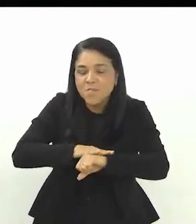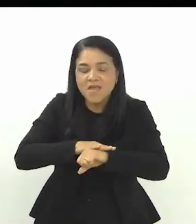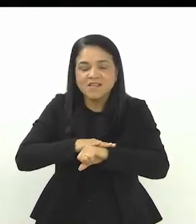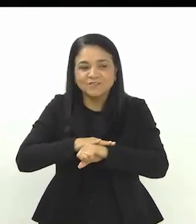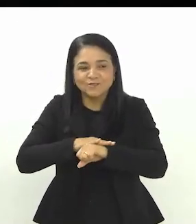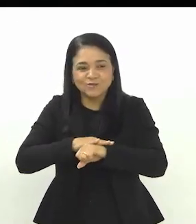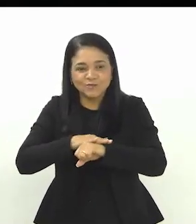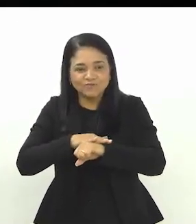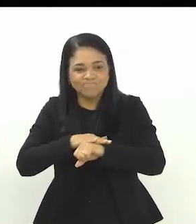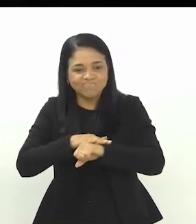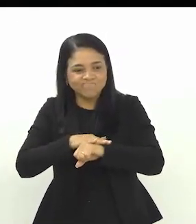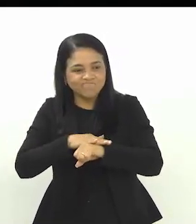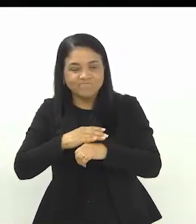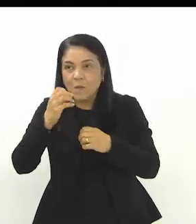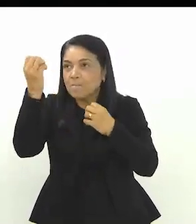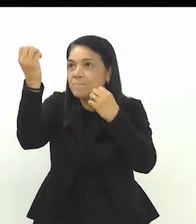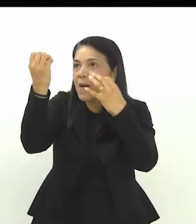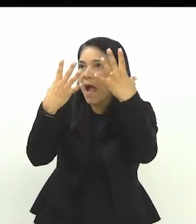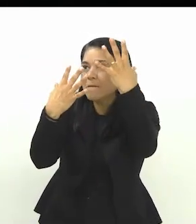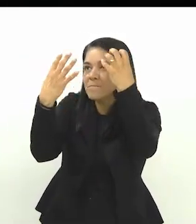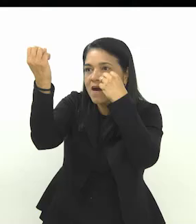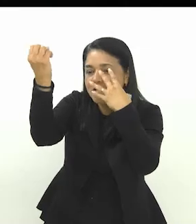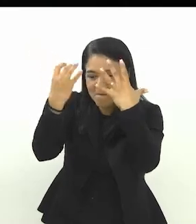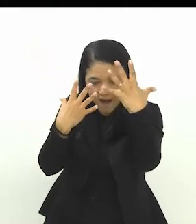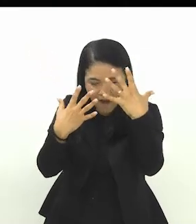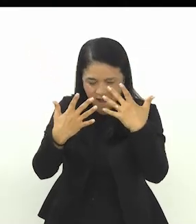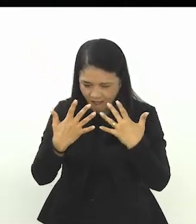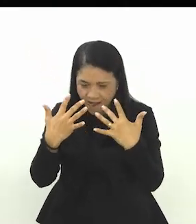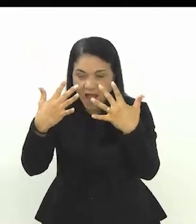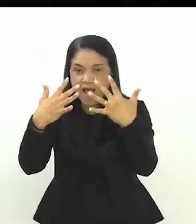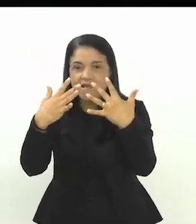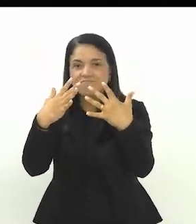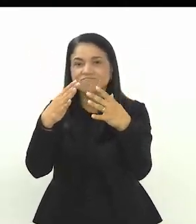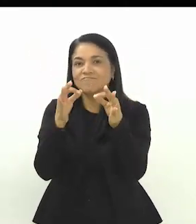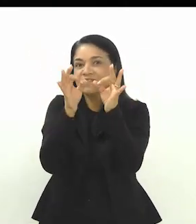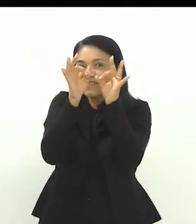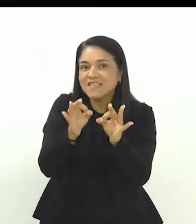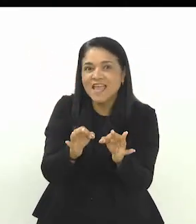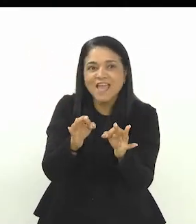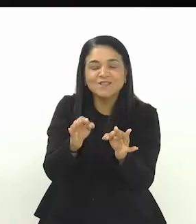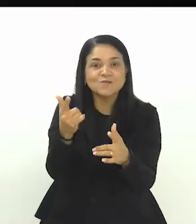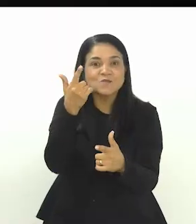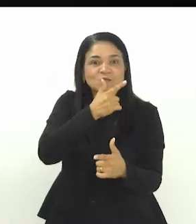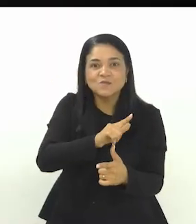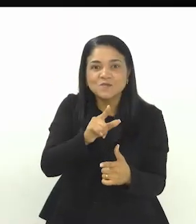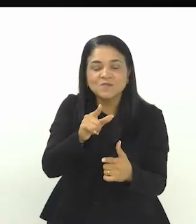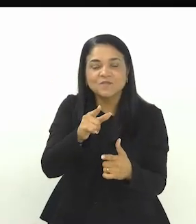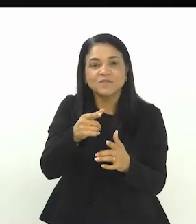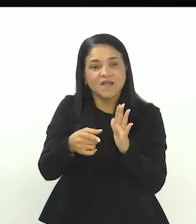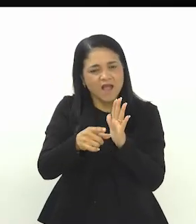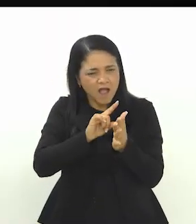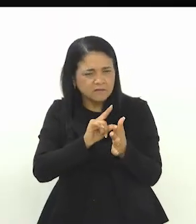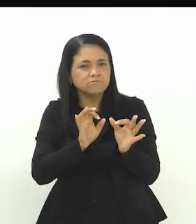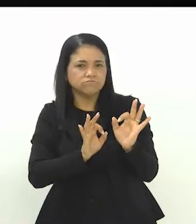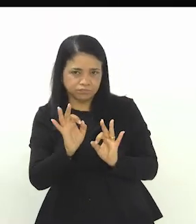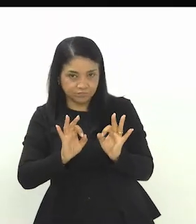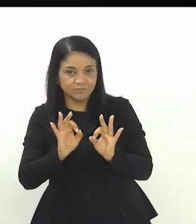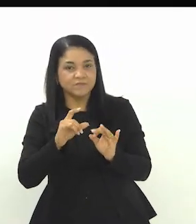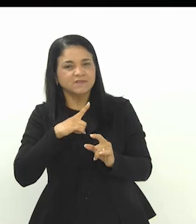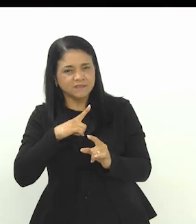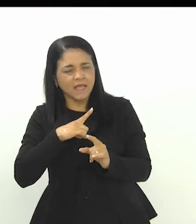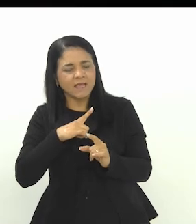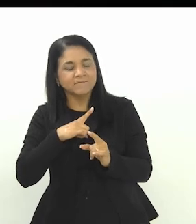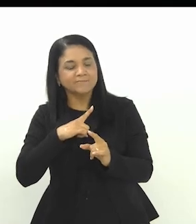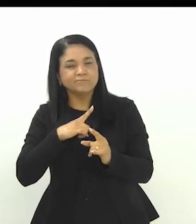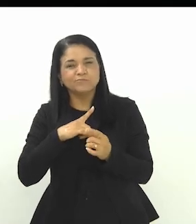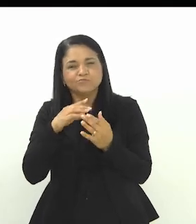aquela curva ali quando entra, você fala assim, caramba, isso aí deu certo. E você não sabe nem por quê, né? É claro que tem uma construção antes,